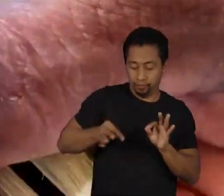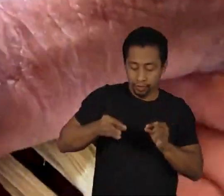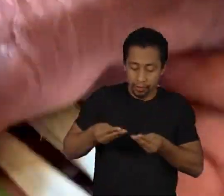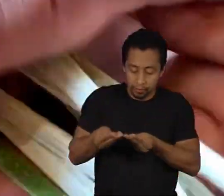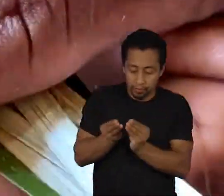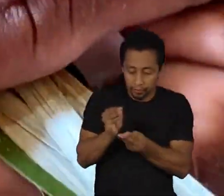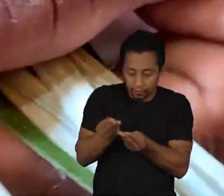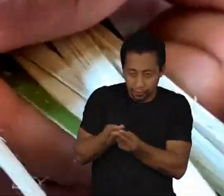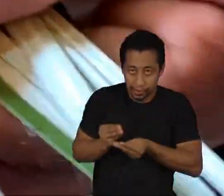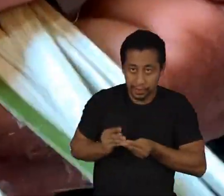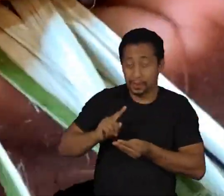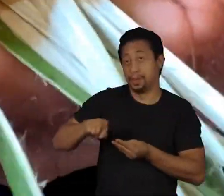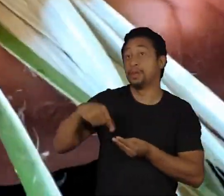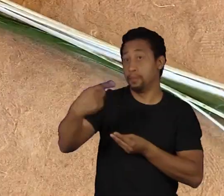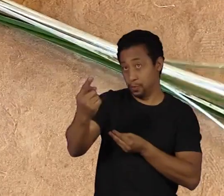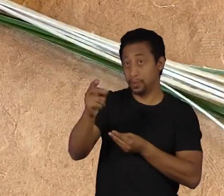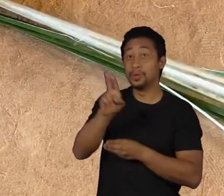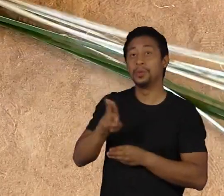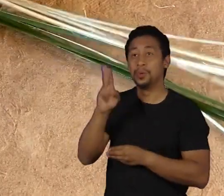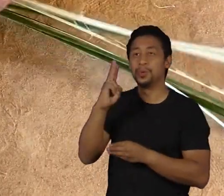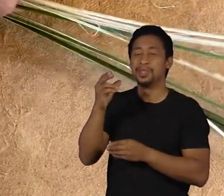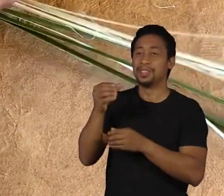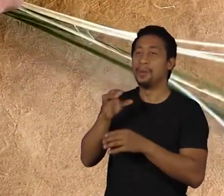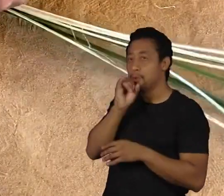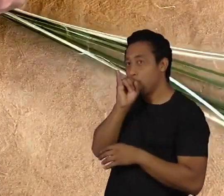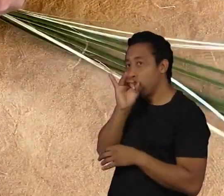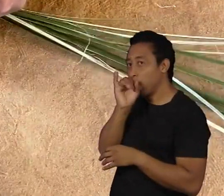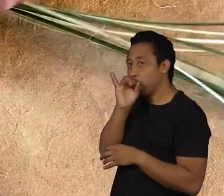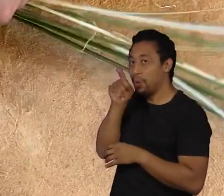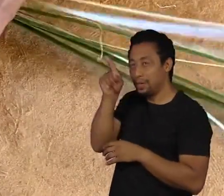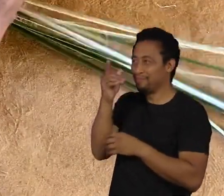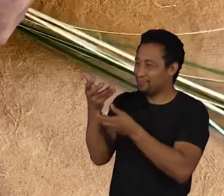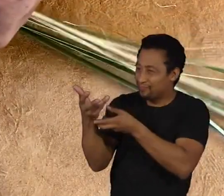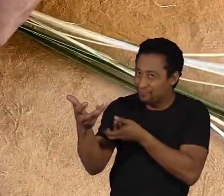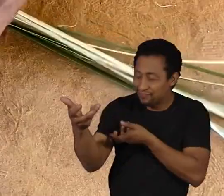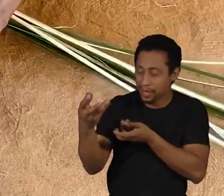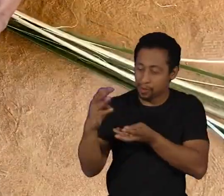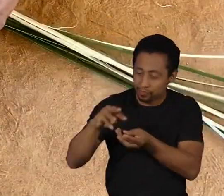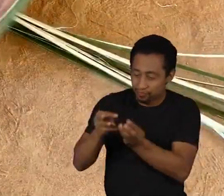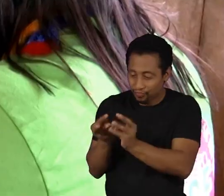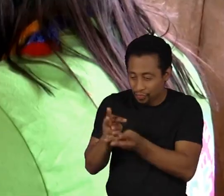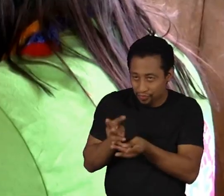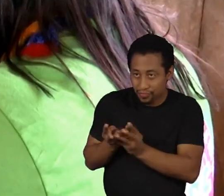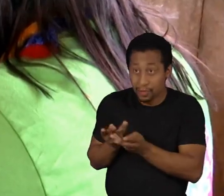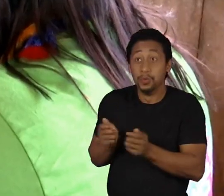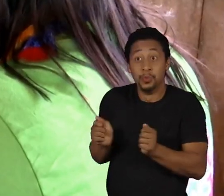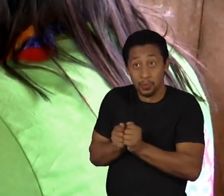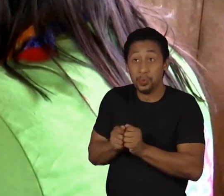de palmeira, passando de mão em mão e até pelos pés.